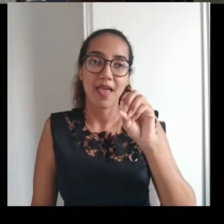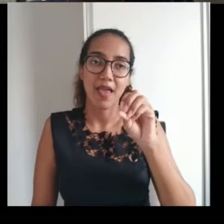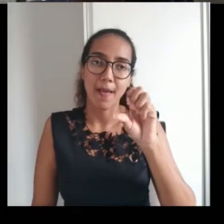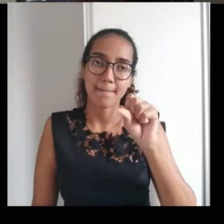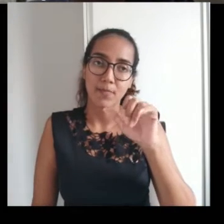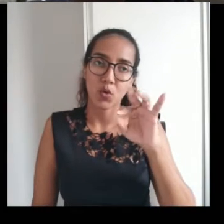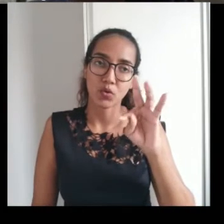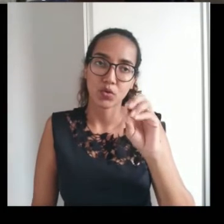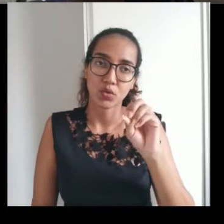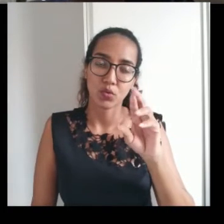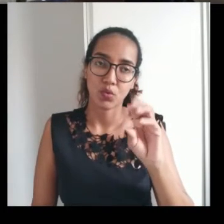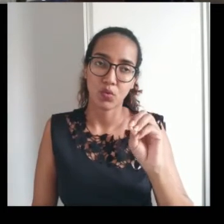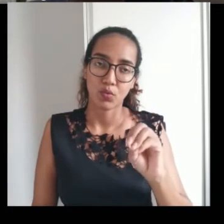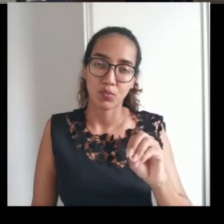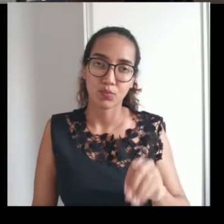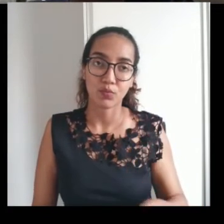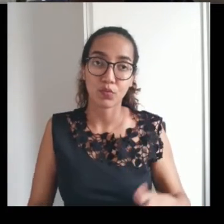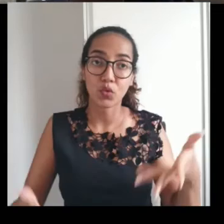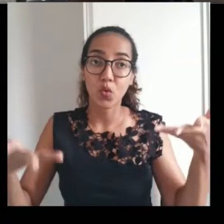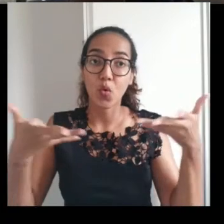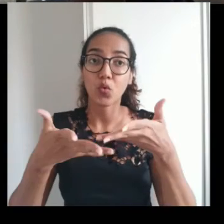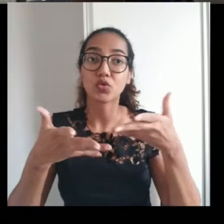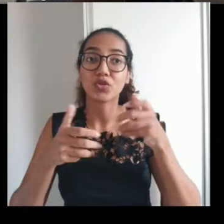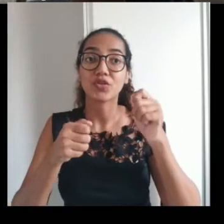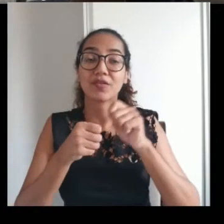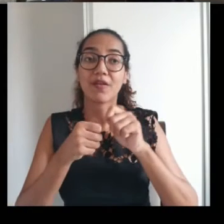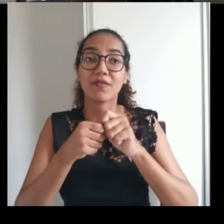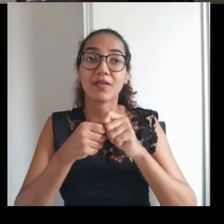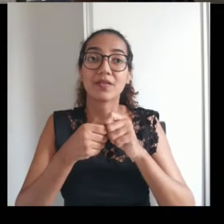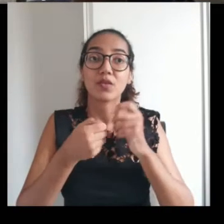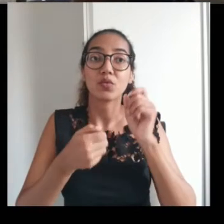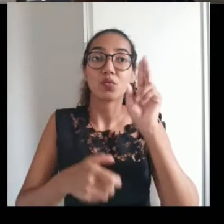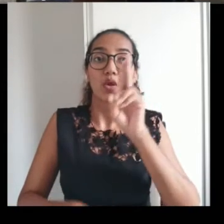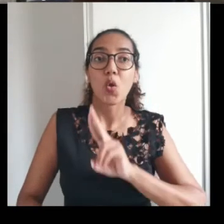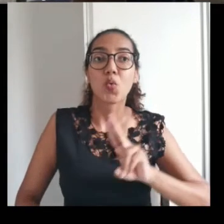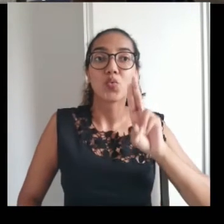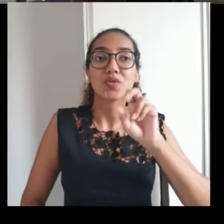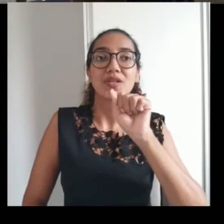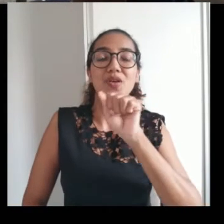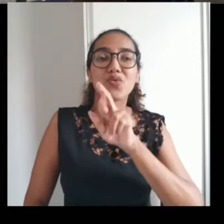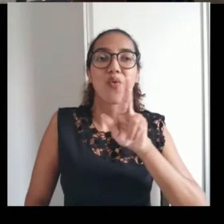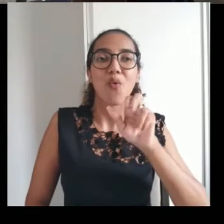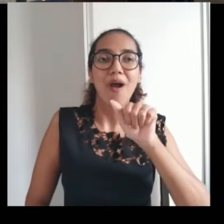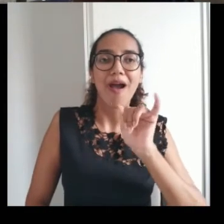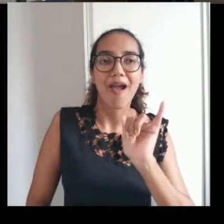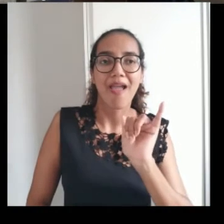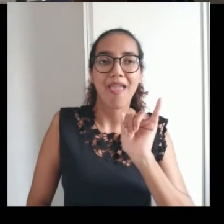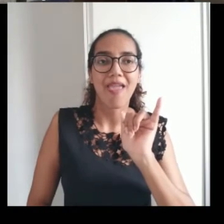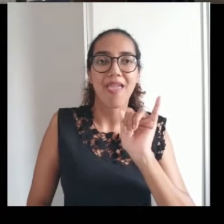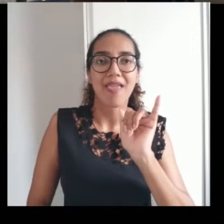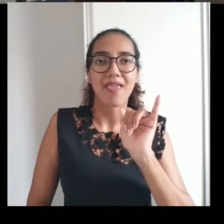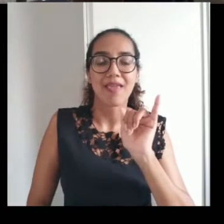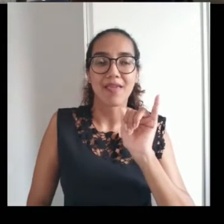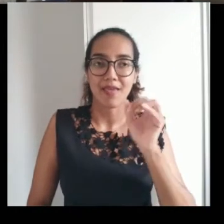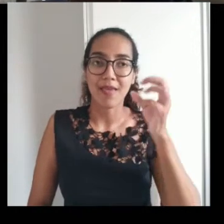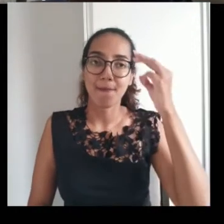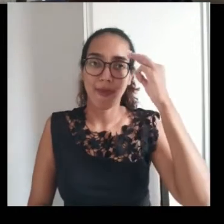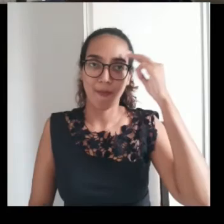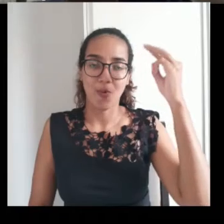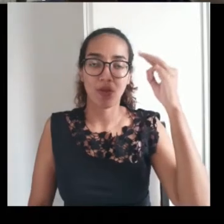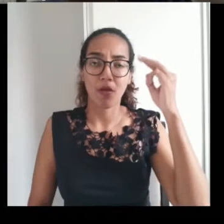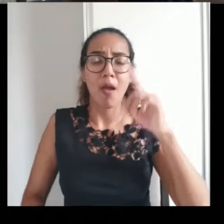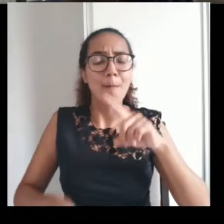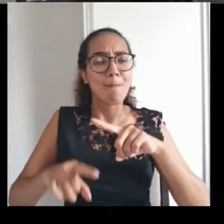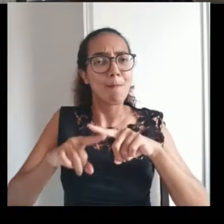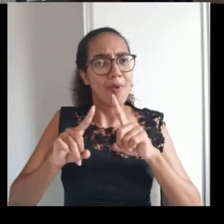hoje a gente está fazendo ela usando um array em memória, tá certo? Mas ela poderia muito bem